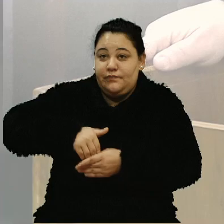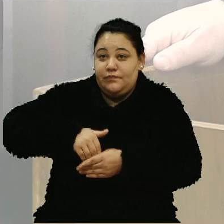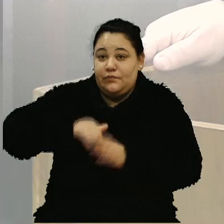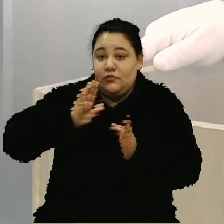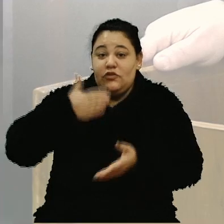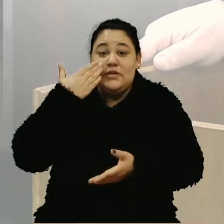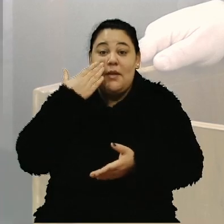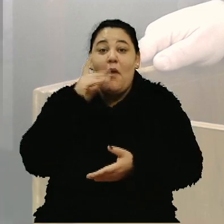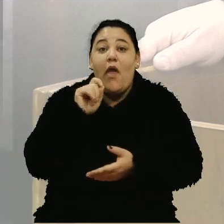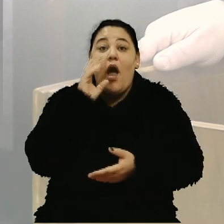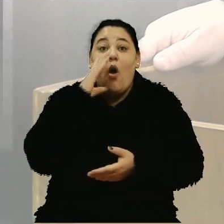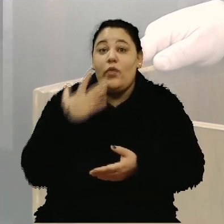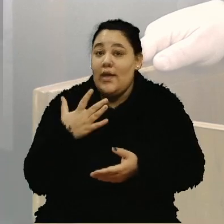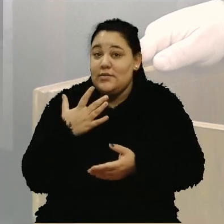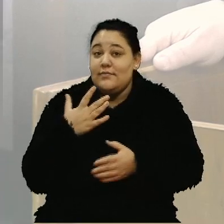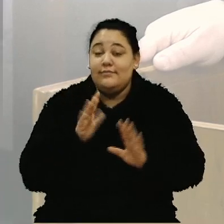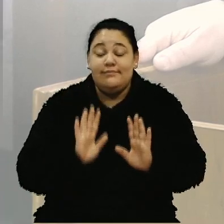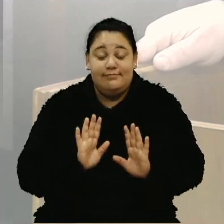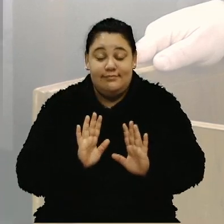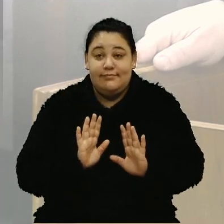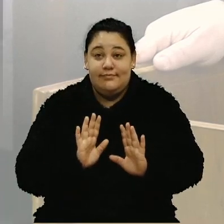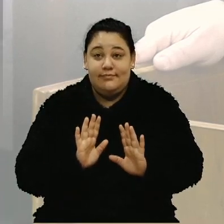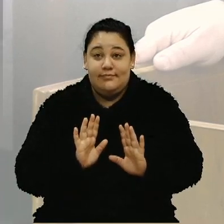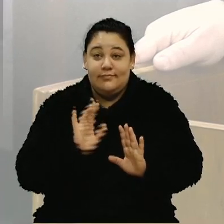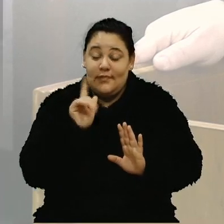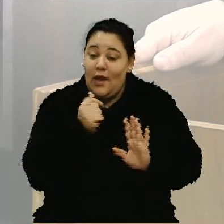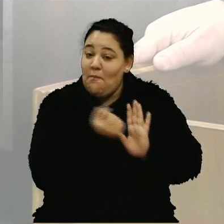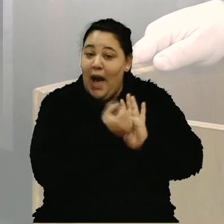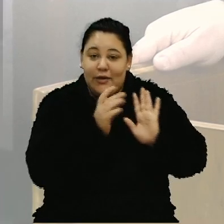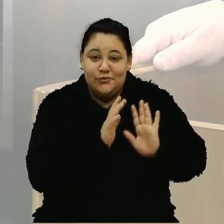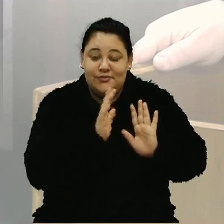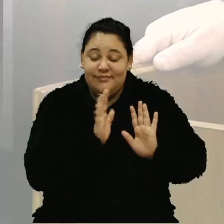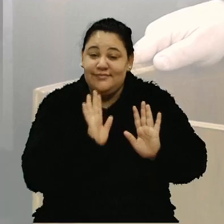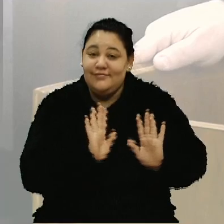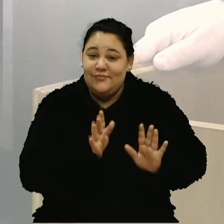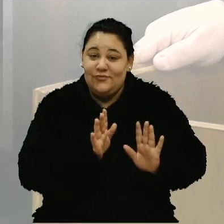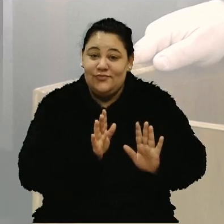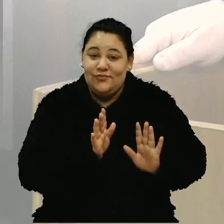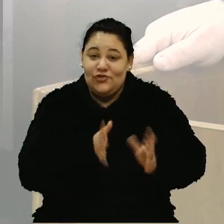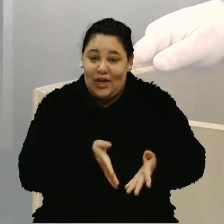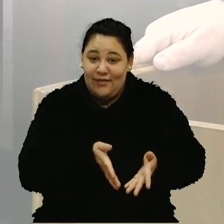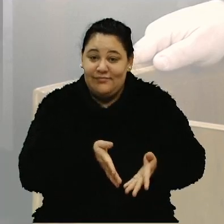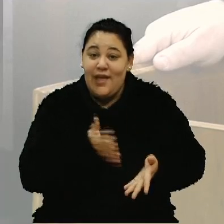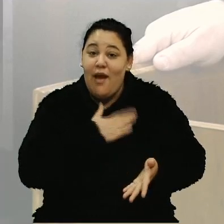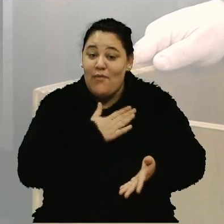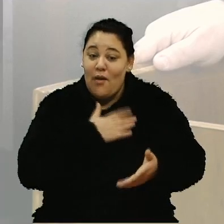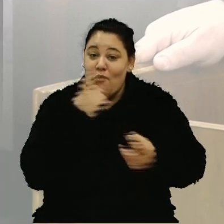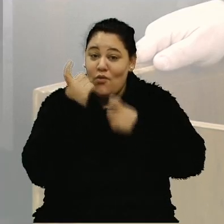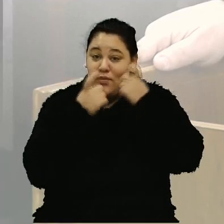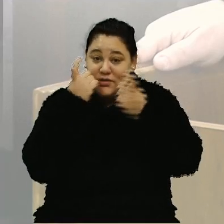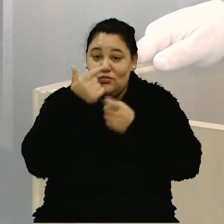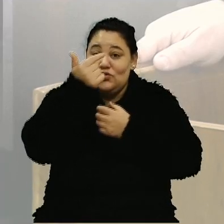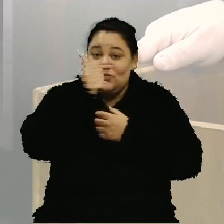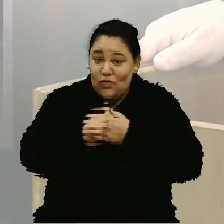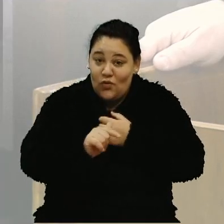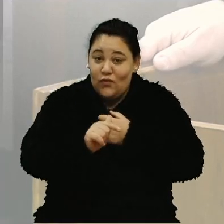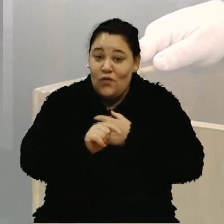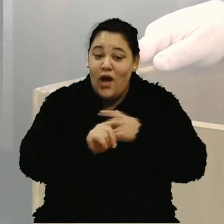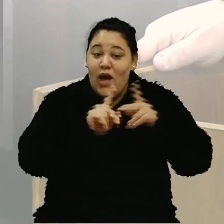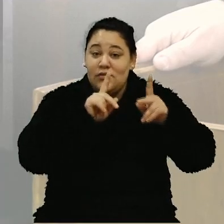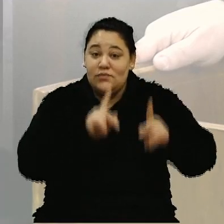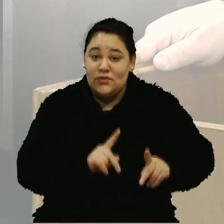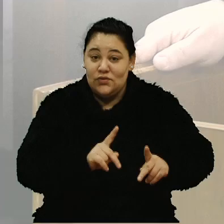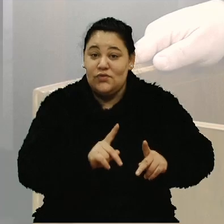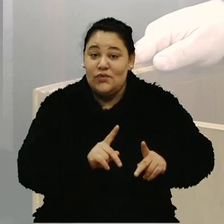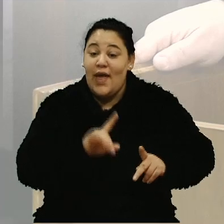que acontece, isso aí é histórico, tá? E a minha preocupação era mais uma vez as pessoas ficarem com